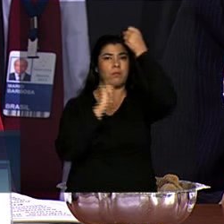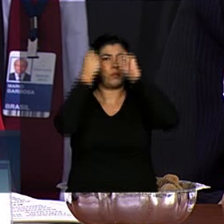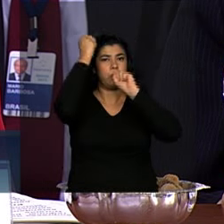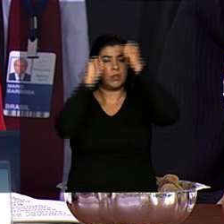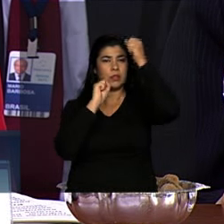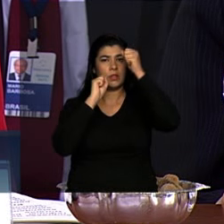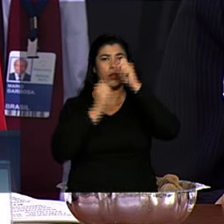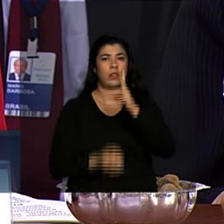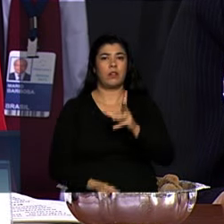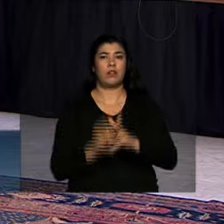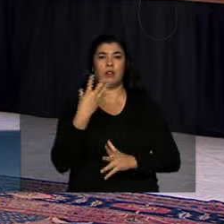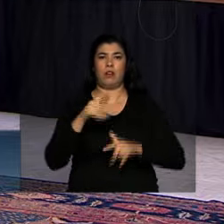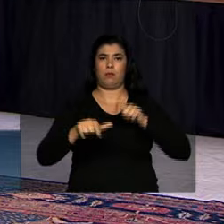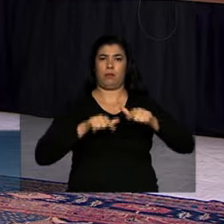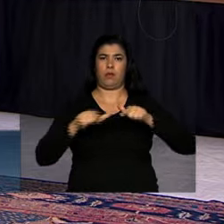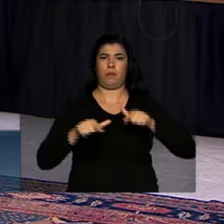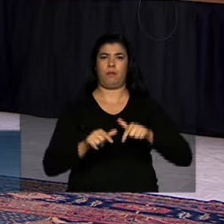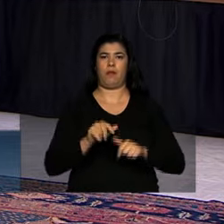empregos de qualidade